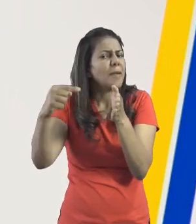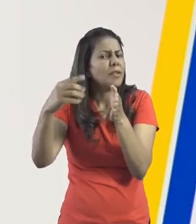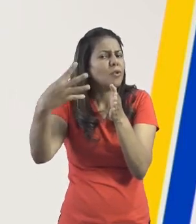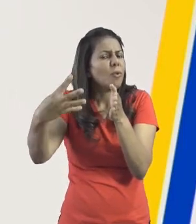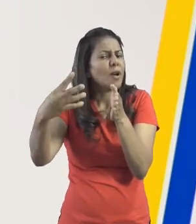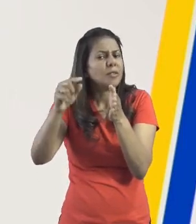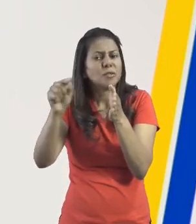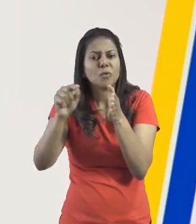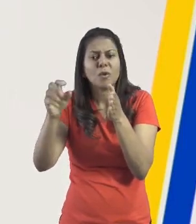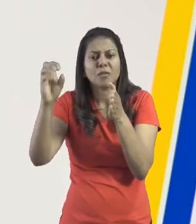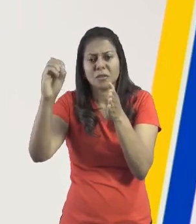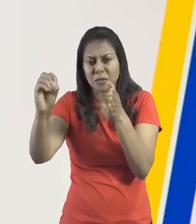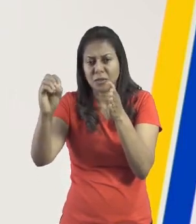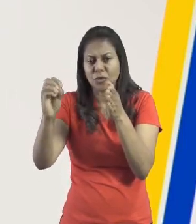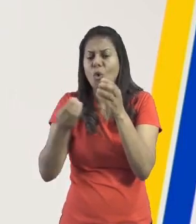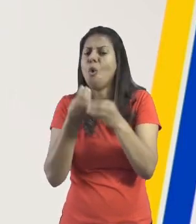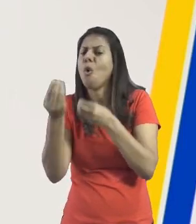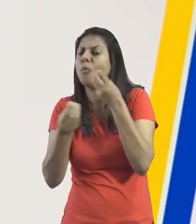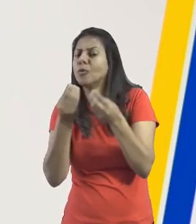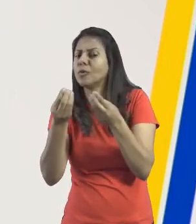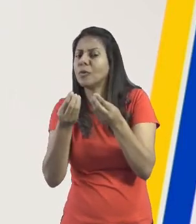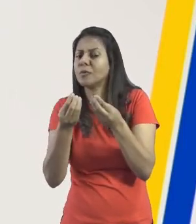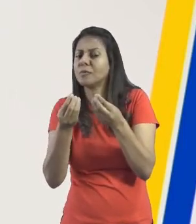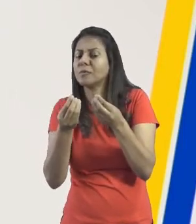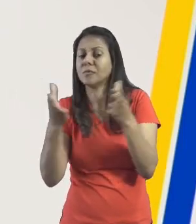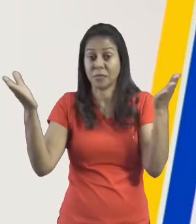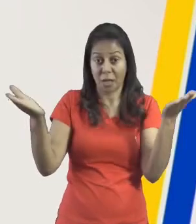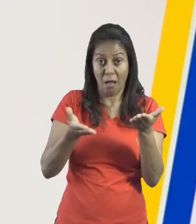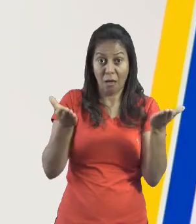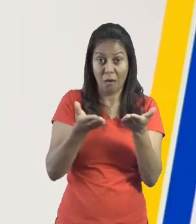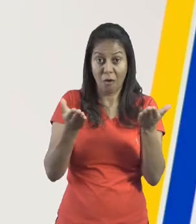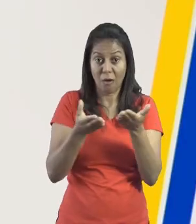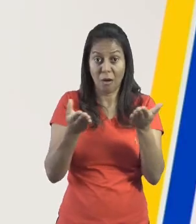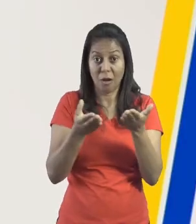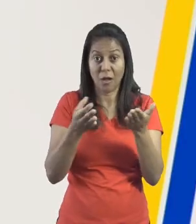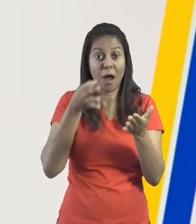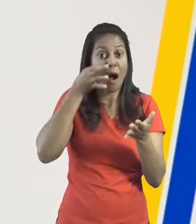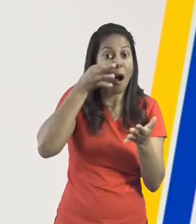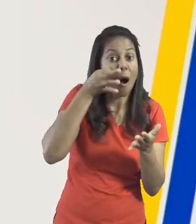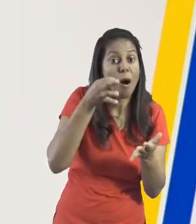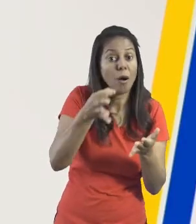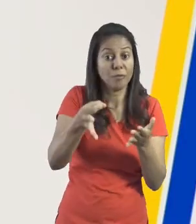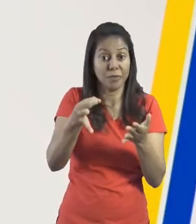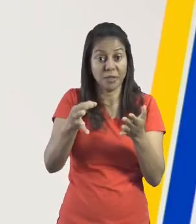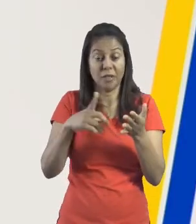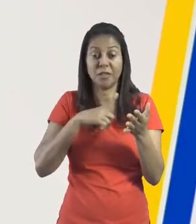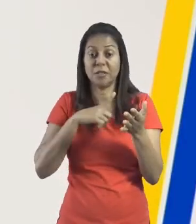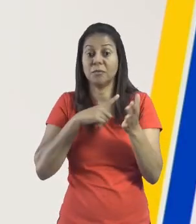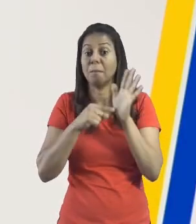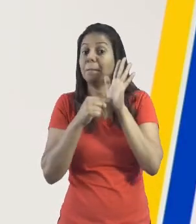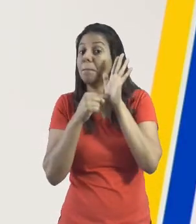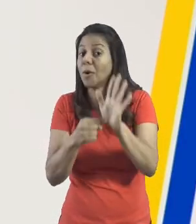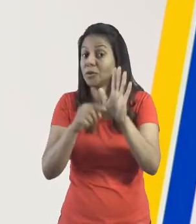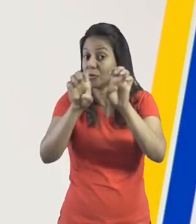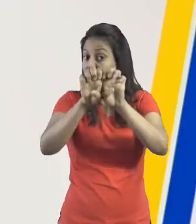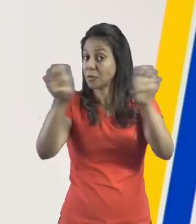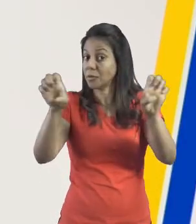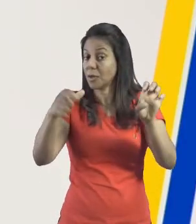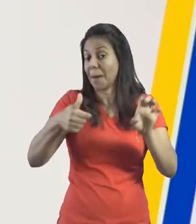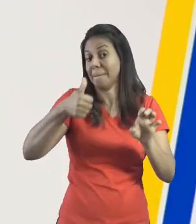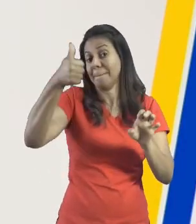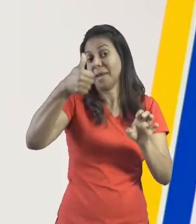zero. Como resolver isso aí? Agora nós vamos ver, ó, e observamos que ali está sendo mostrada uma equação do